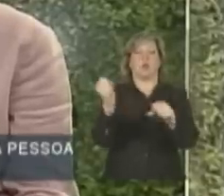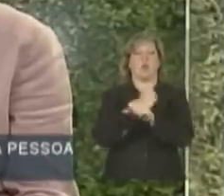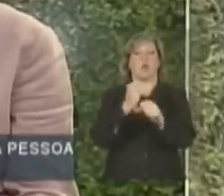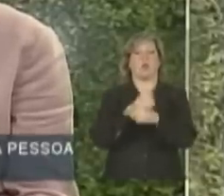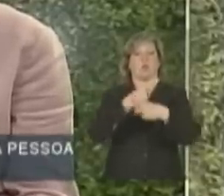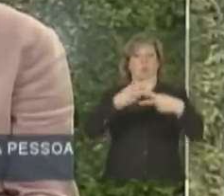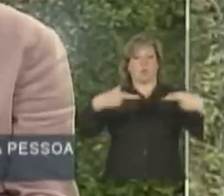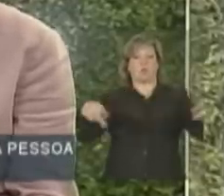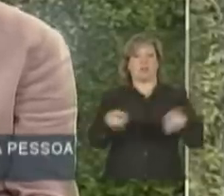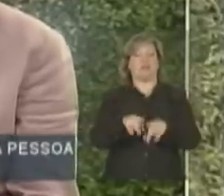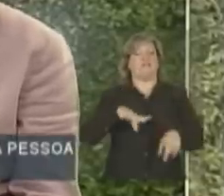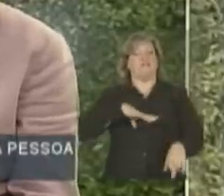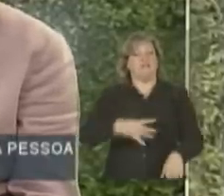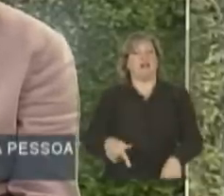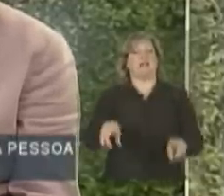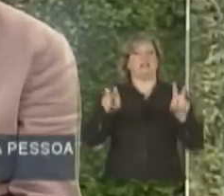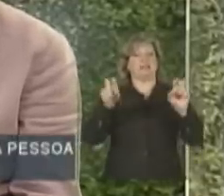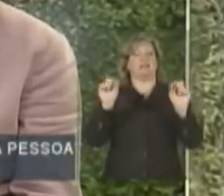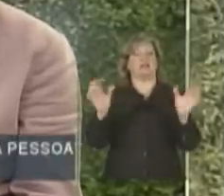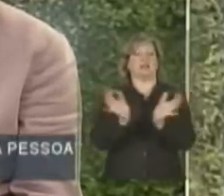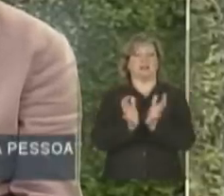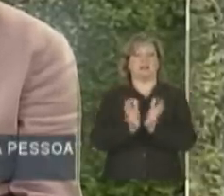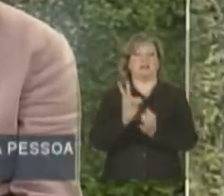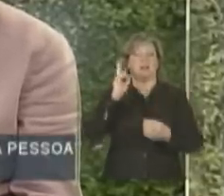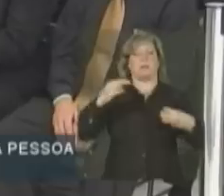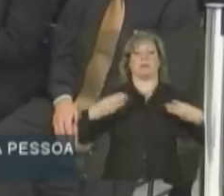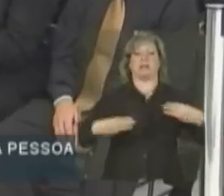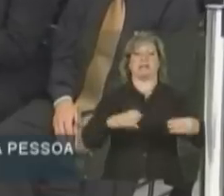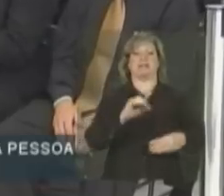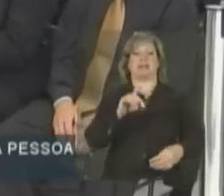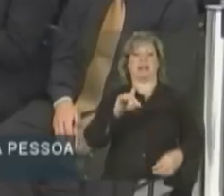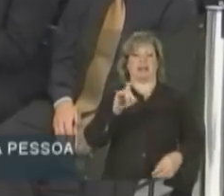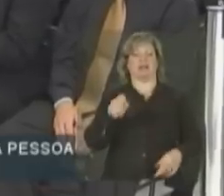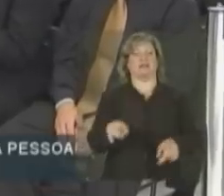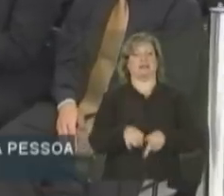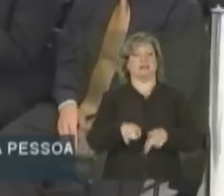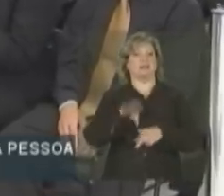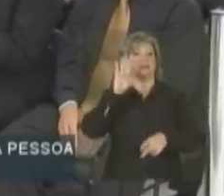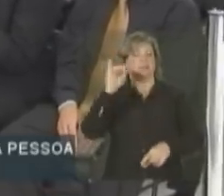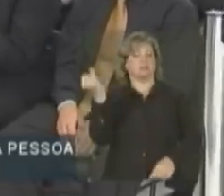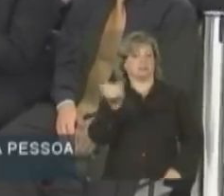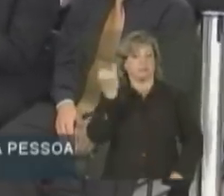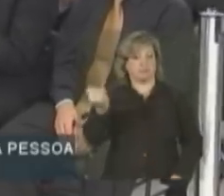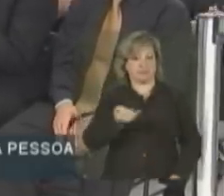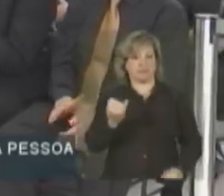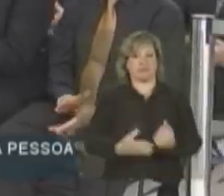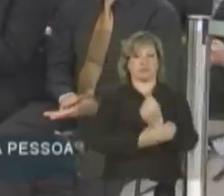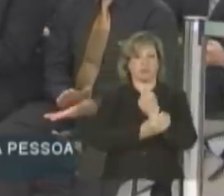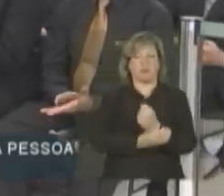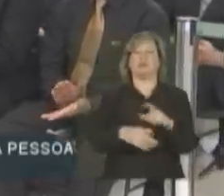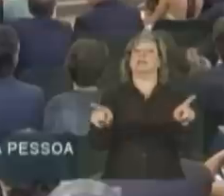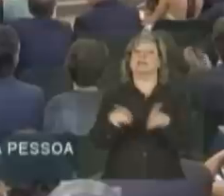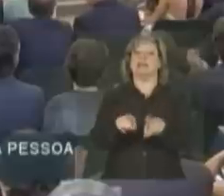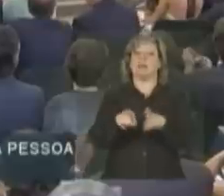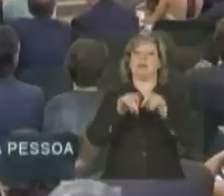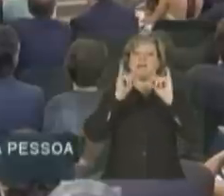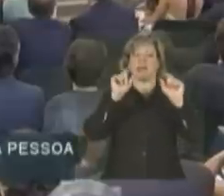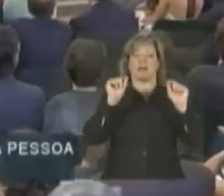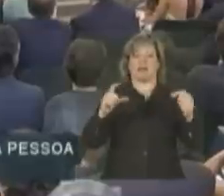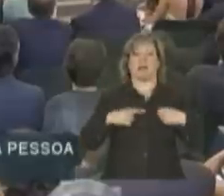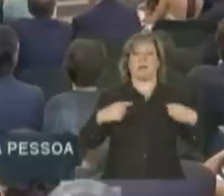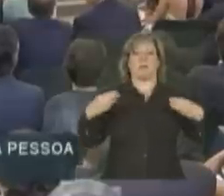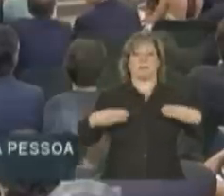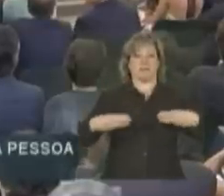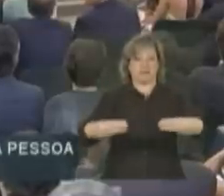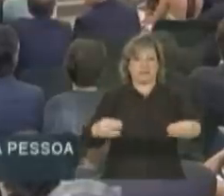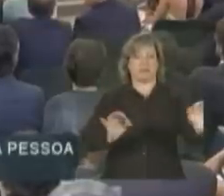tema dos programas urbanos no âmbito do Ministério das Cidades de forma destacada e segura. E destaco que o Ministério do